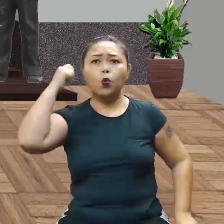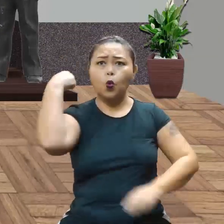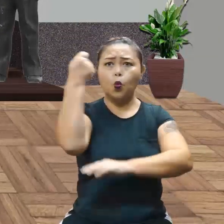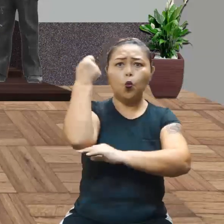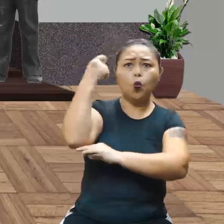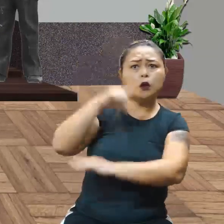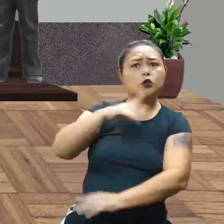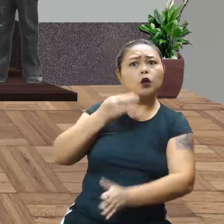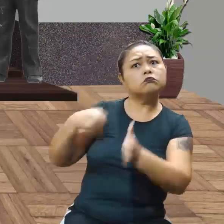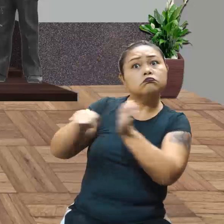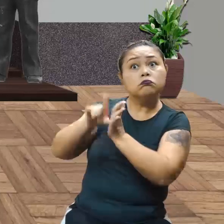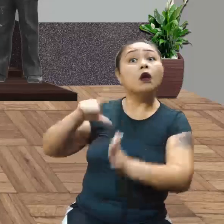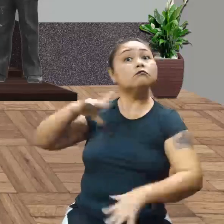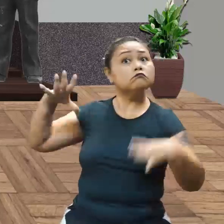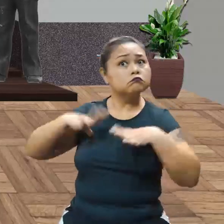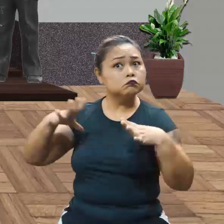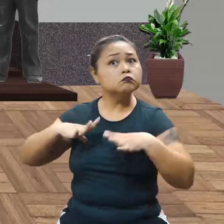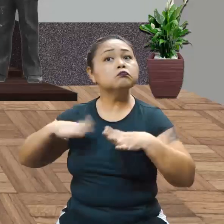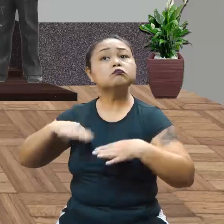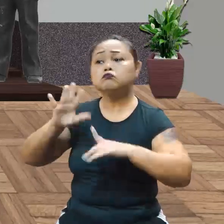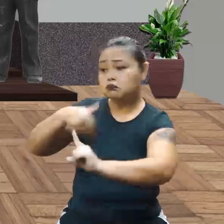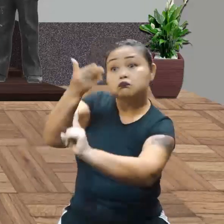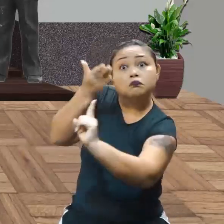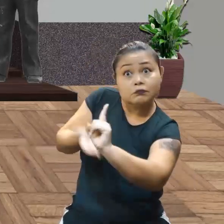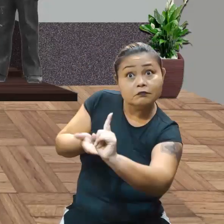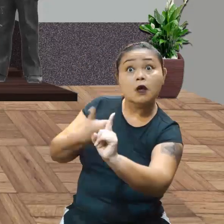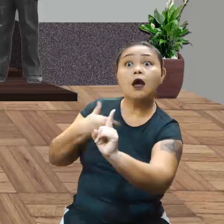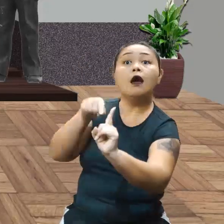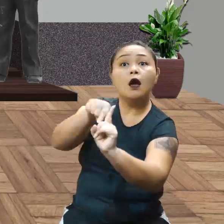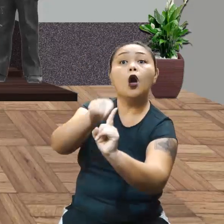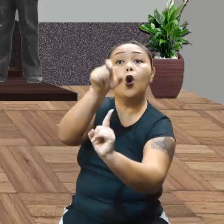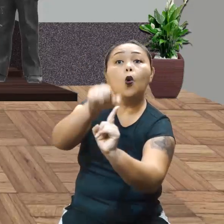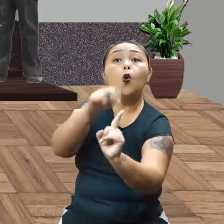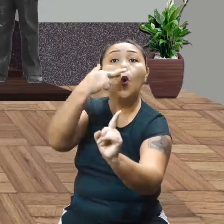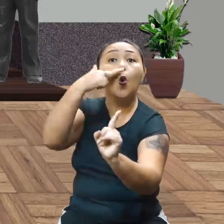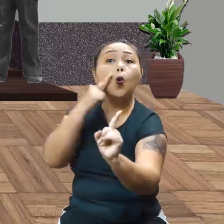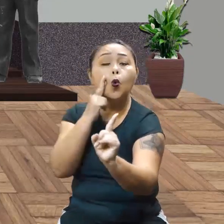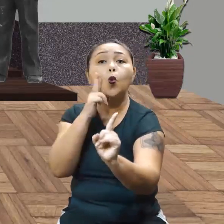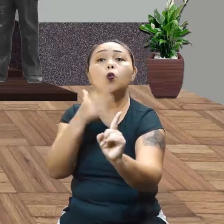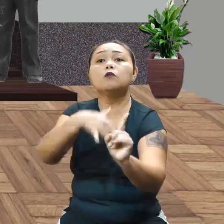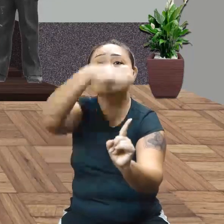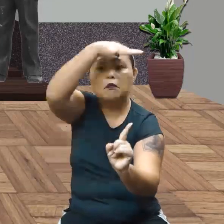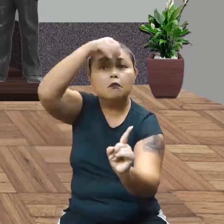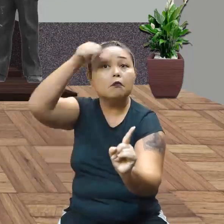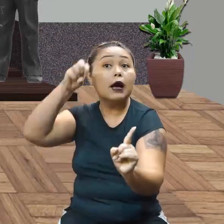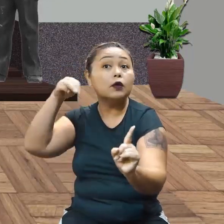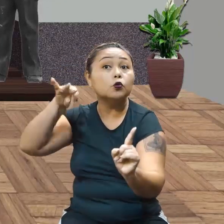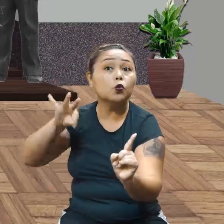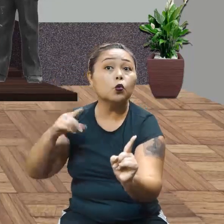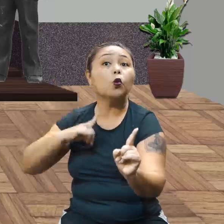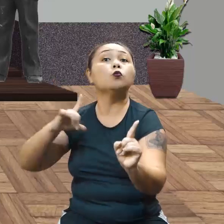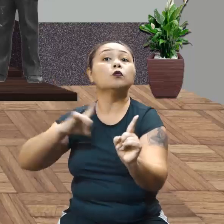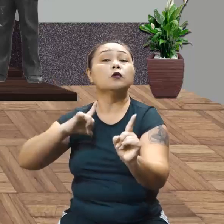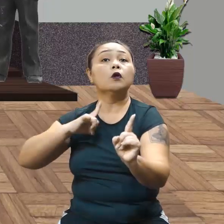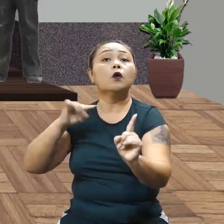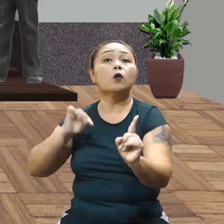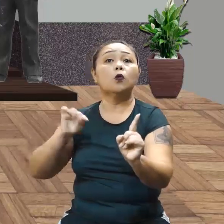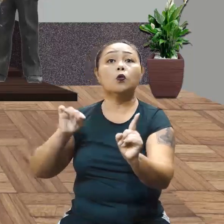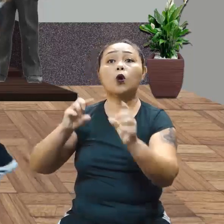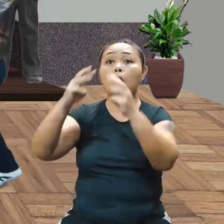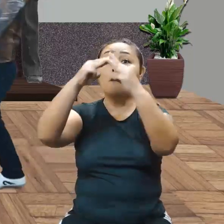Sul, você tem cidades homenageando Rondon. Você chega no Mato Grosso, nós temos